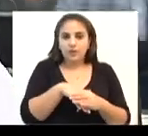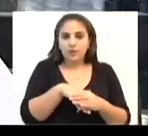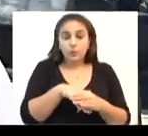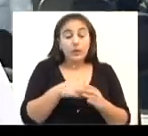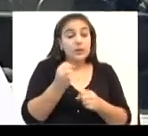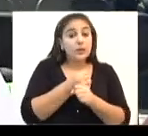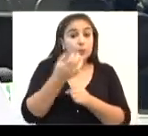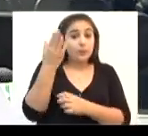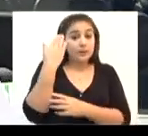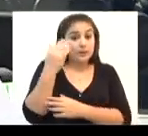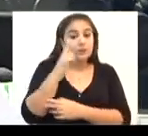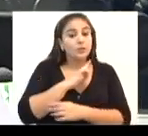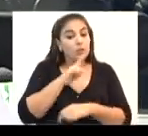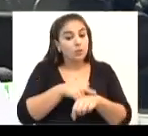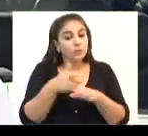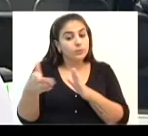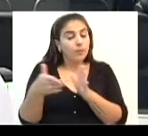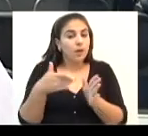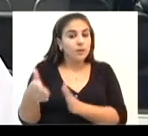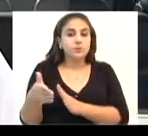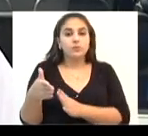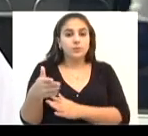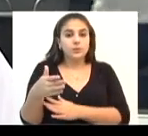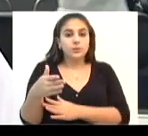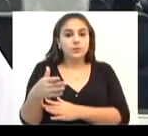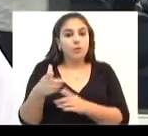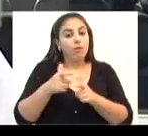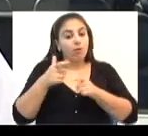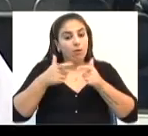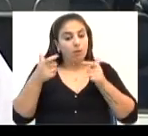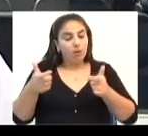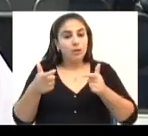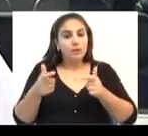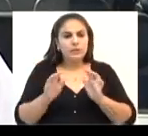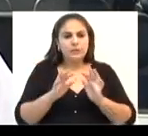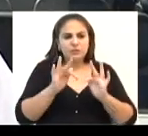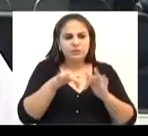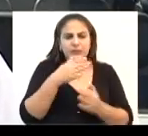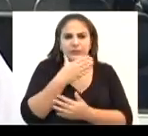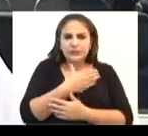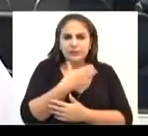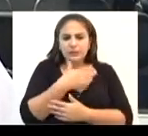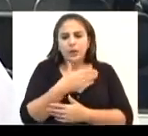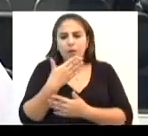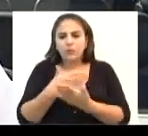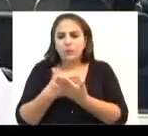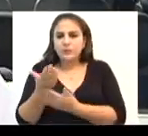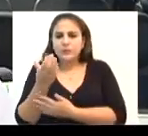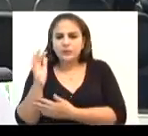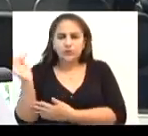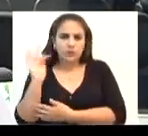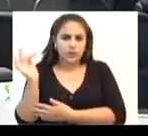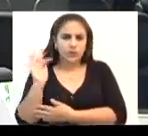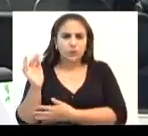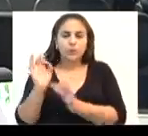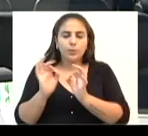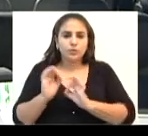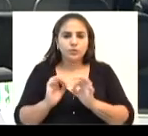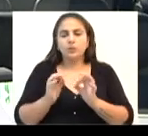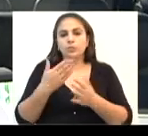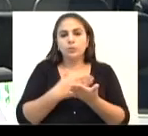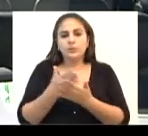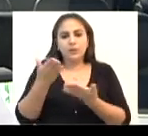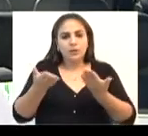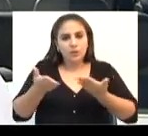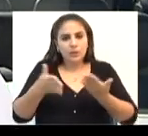um espaço temporal relativamente grande, né? Final de dezembro até agora, início de fevereiro. Então esses projetos entraram na casa agora,